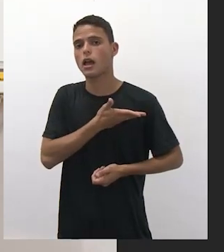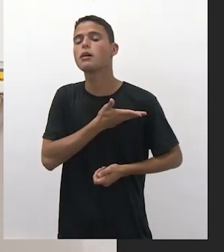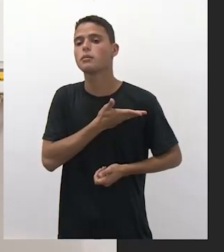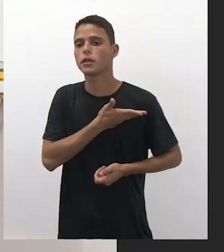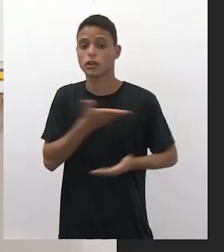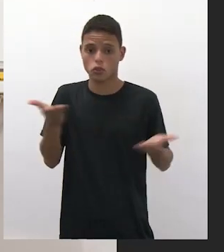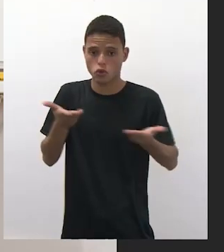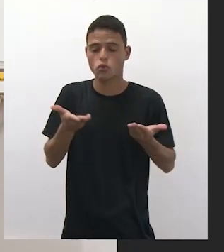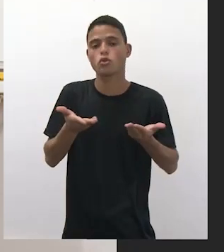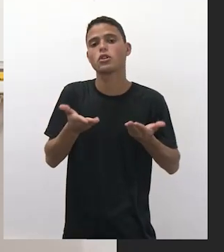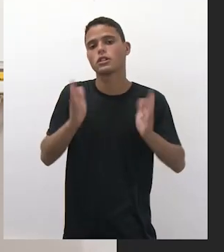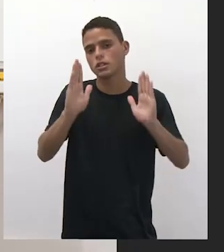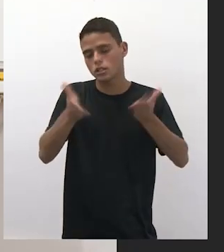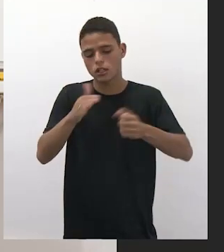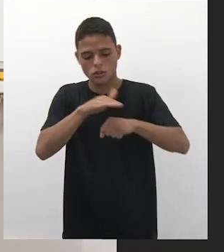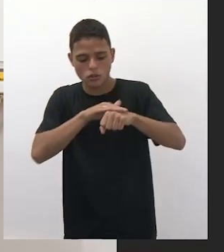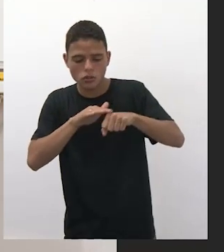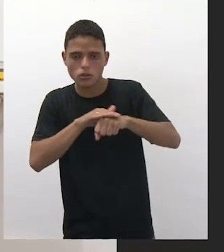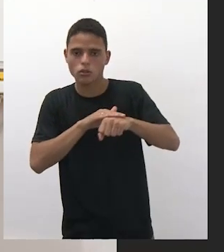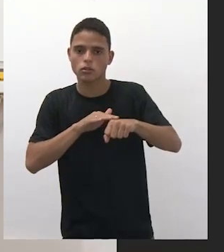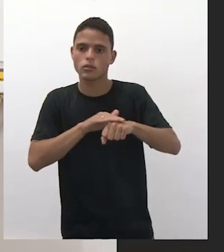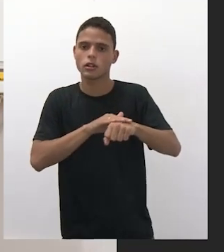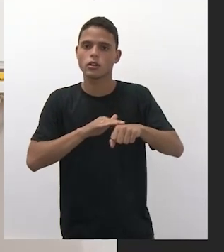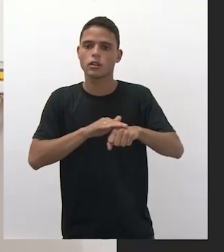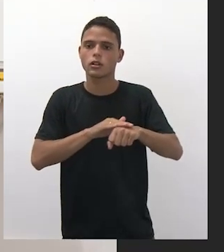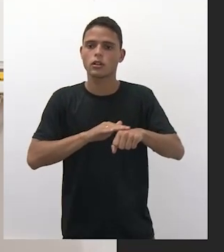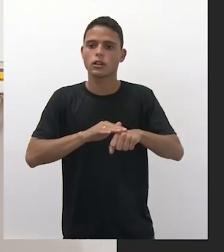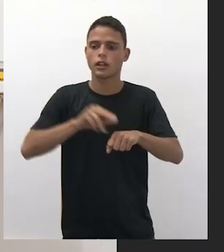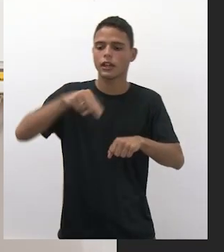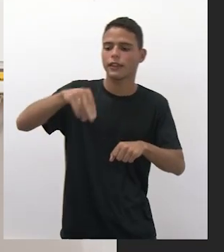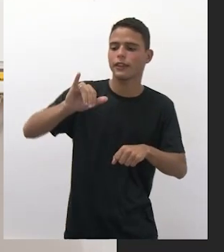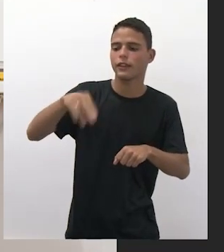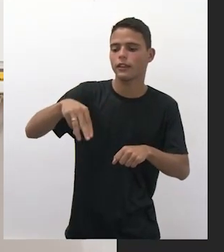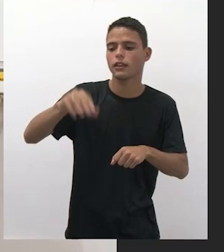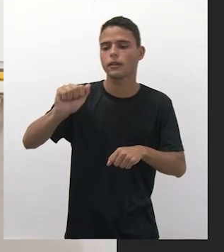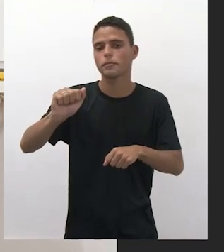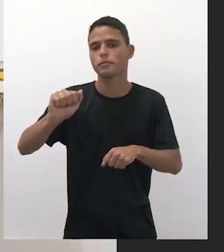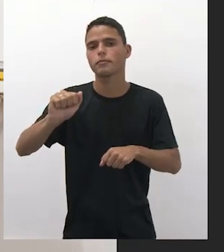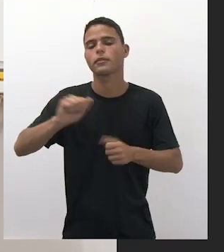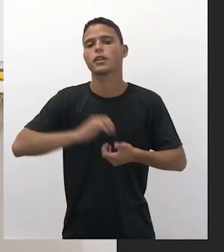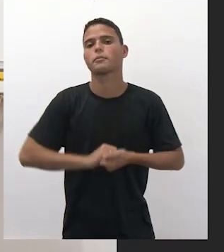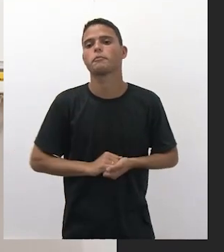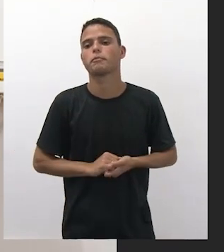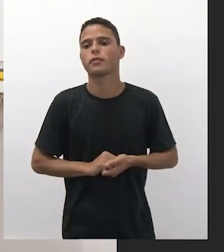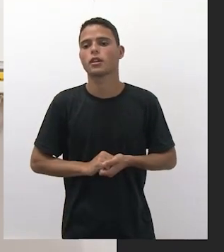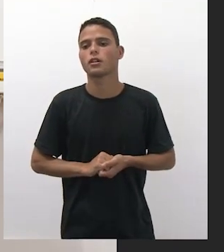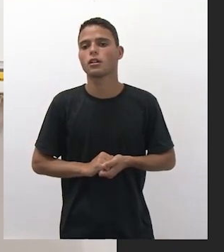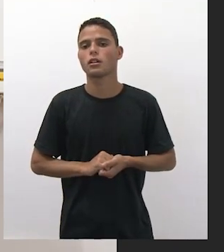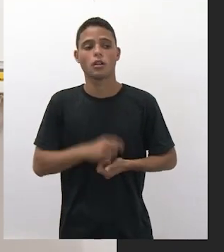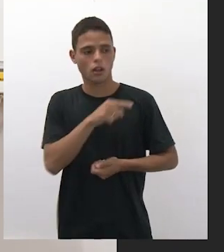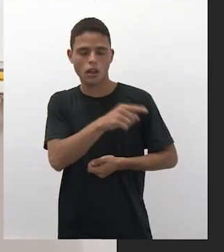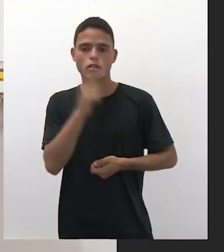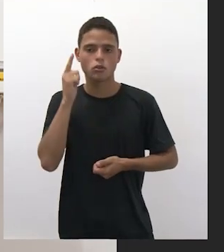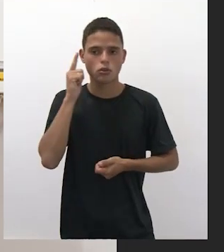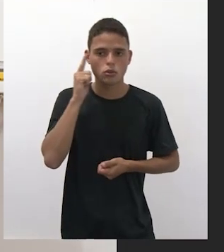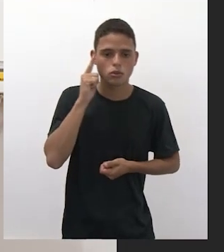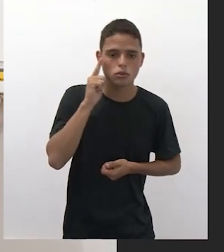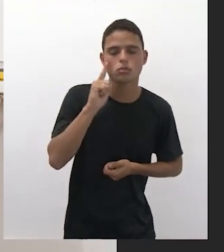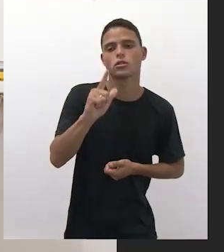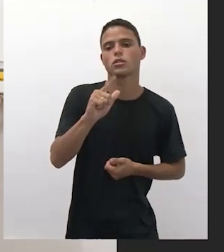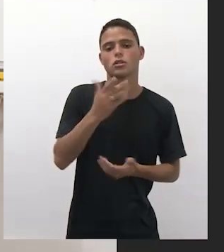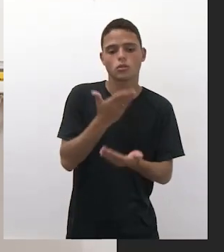conversei com ela, que é a Lisa. Ela conseguiu continuar os